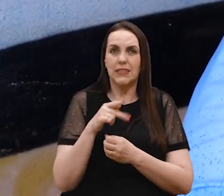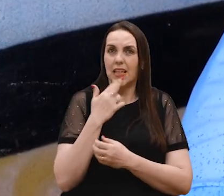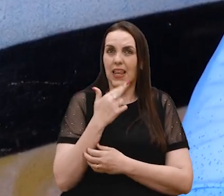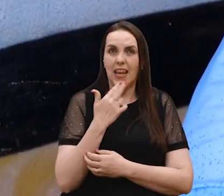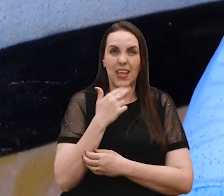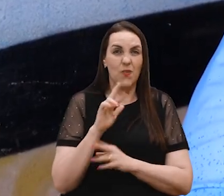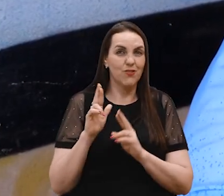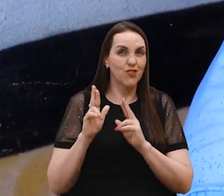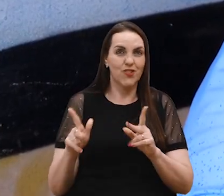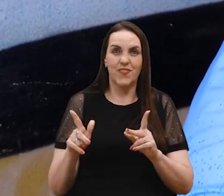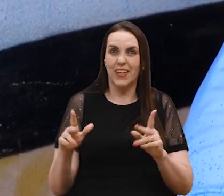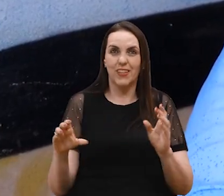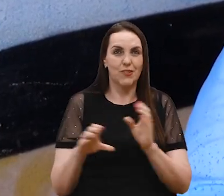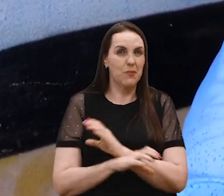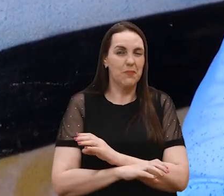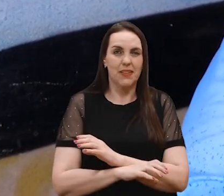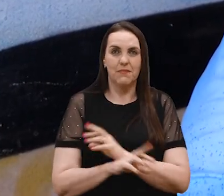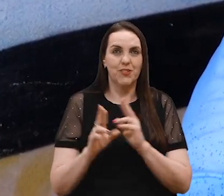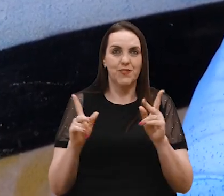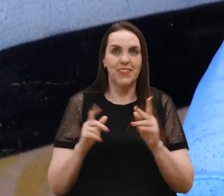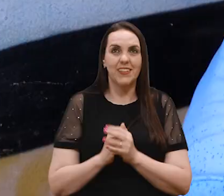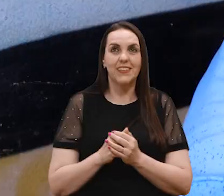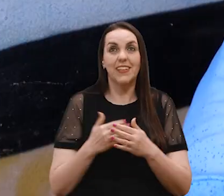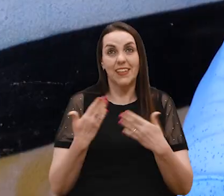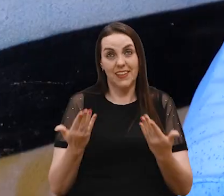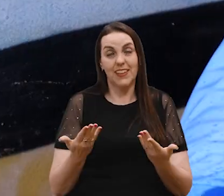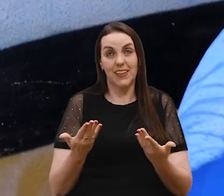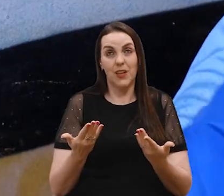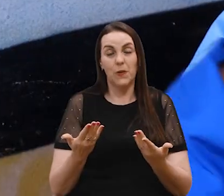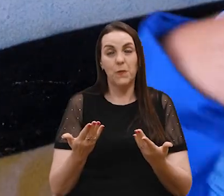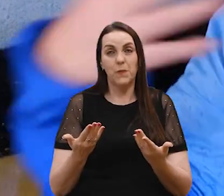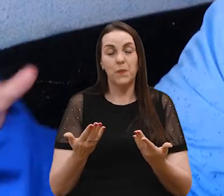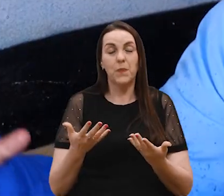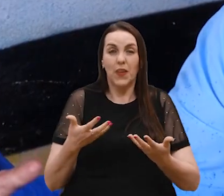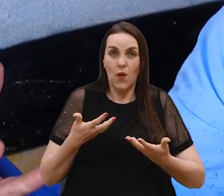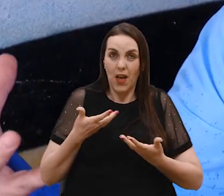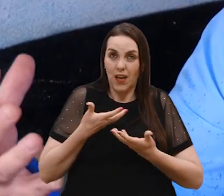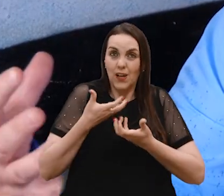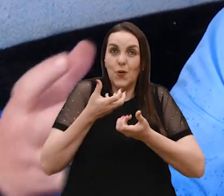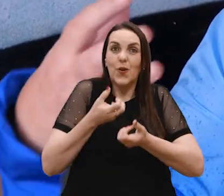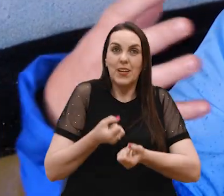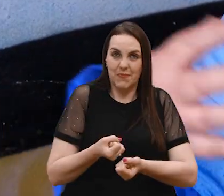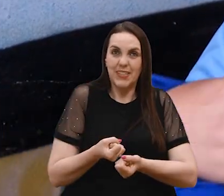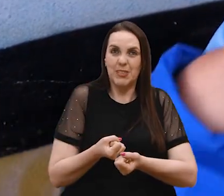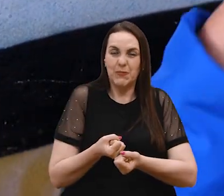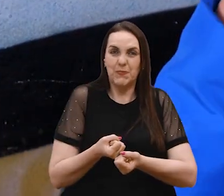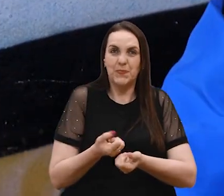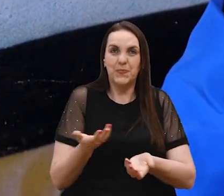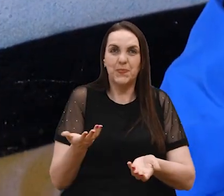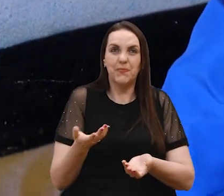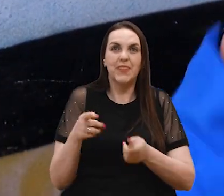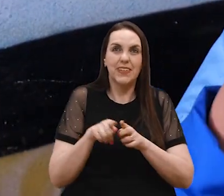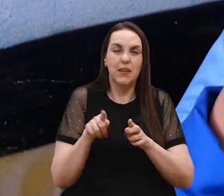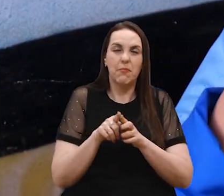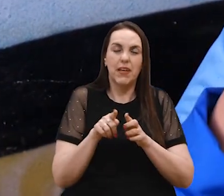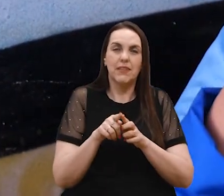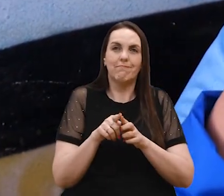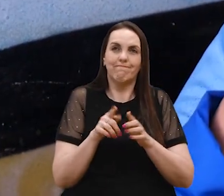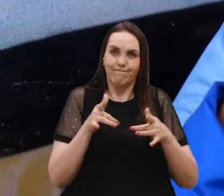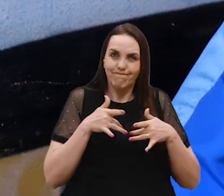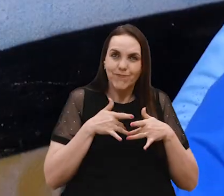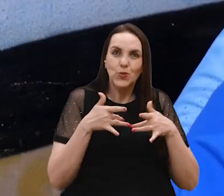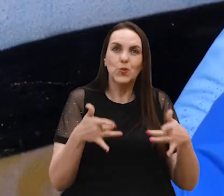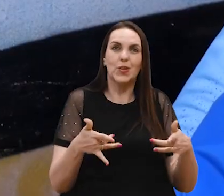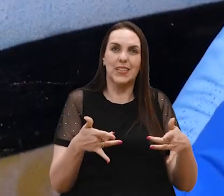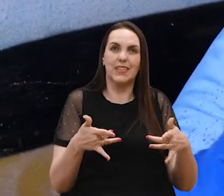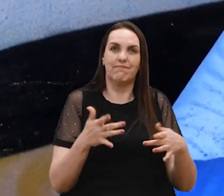uma língua totalmente diferente da nossa, né? Então, o que acontece? Eu acho que acolher e se